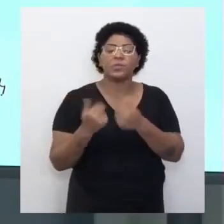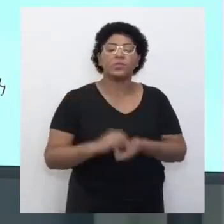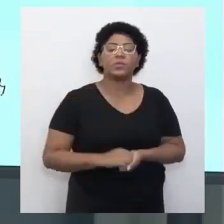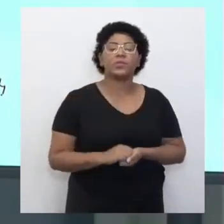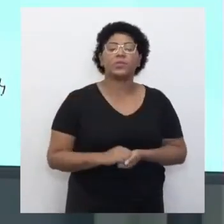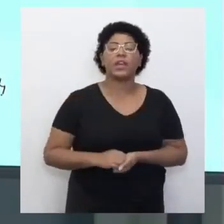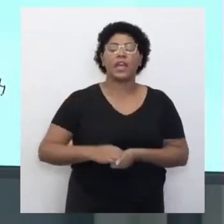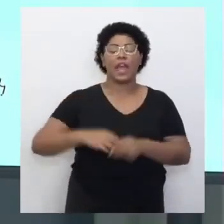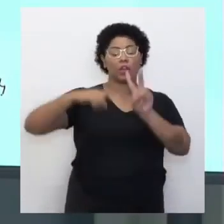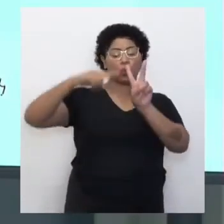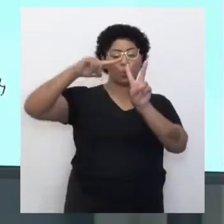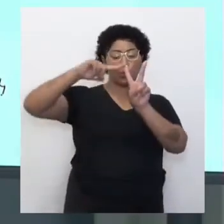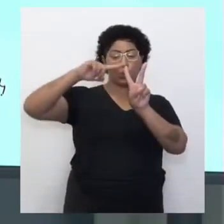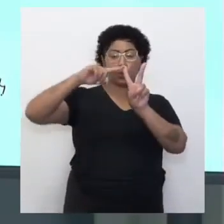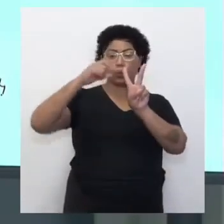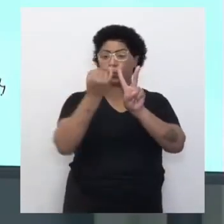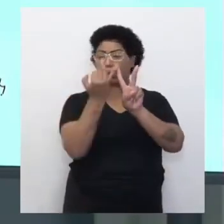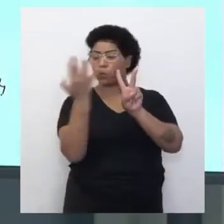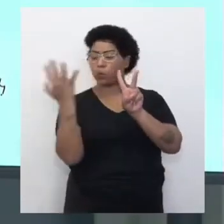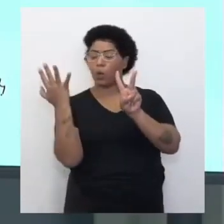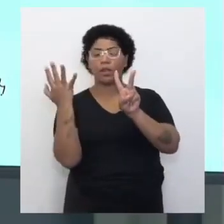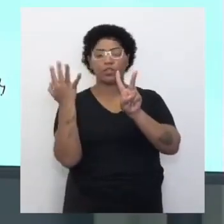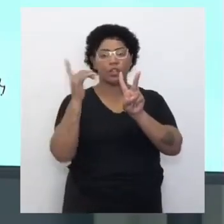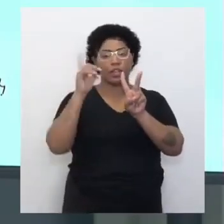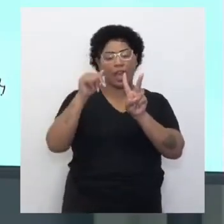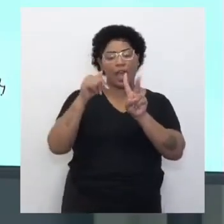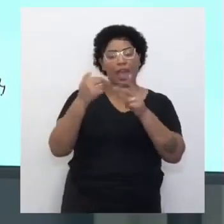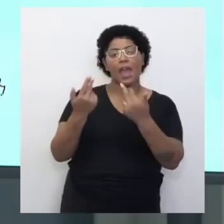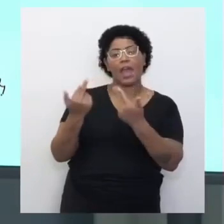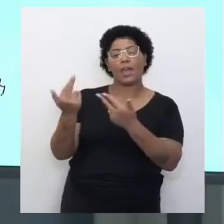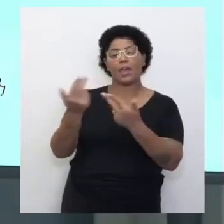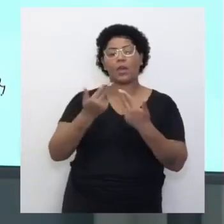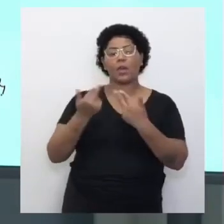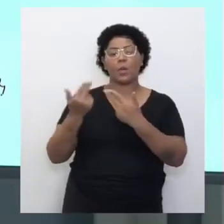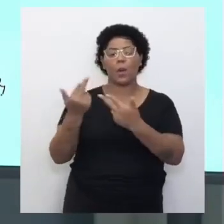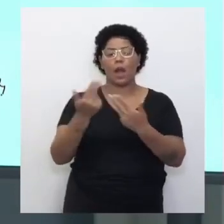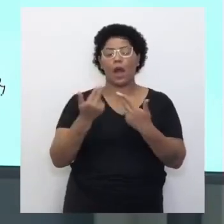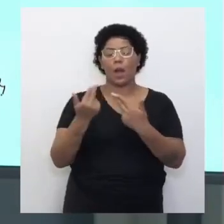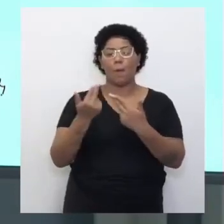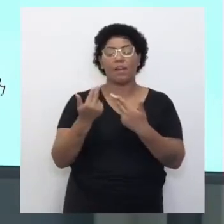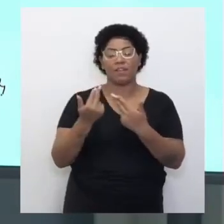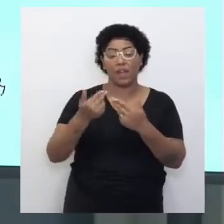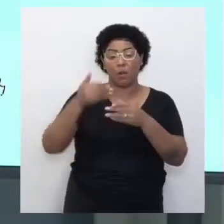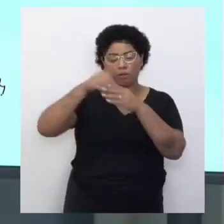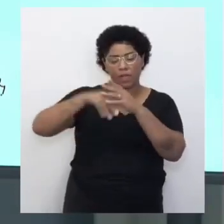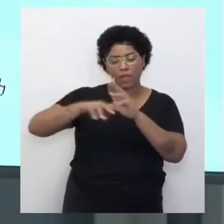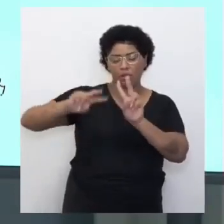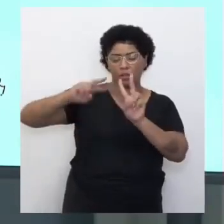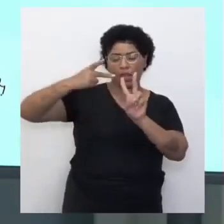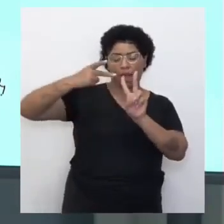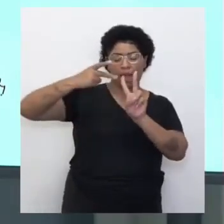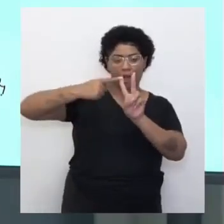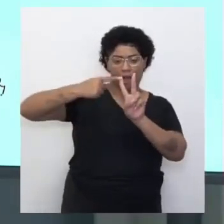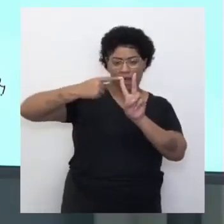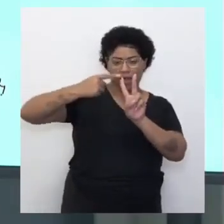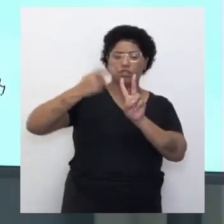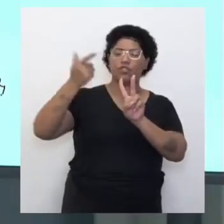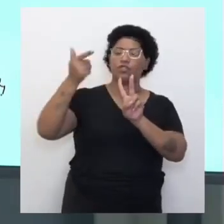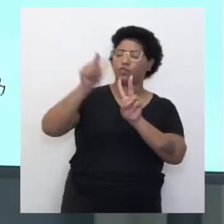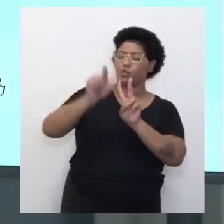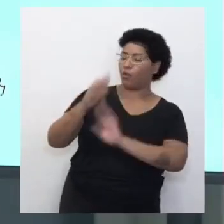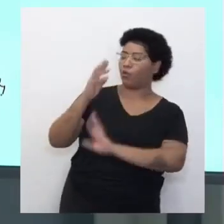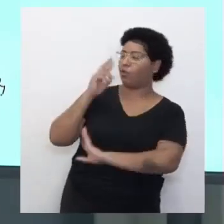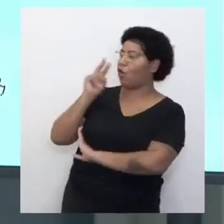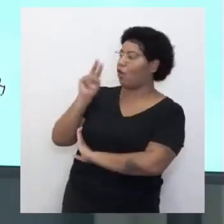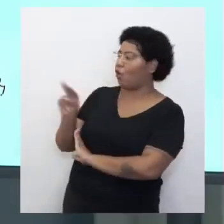a diferença que eu preciso para igualar ao índice da raiz. Assim, ó, de novo.